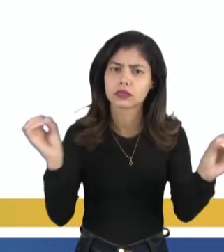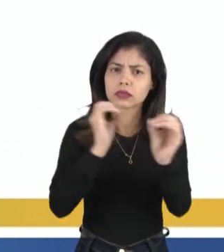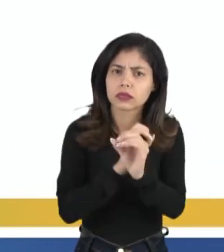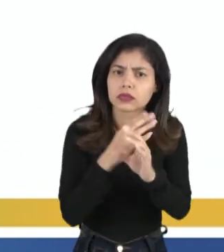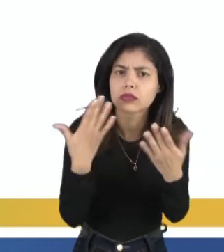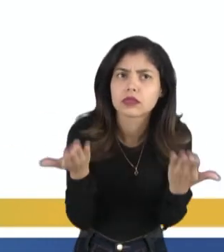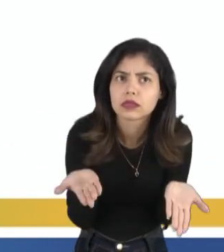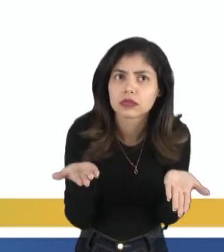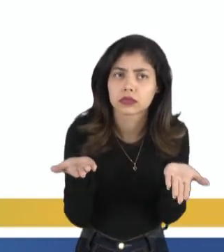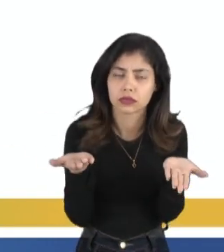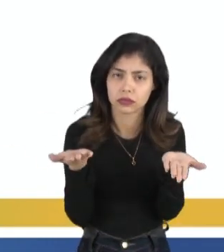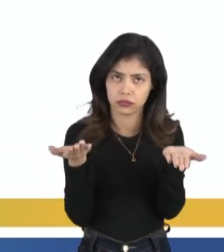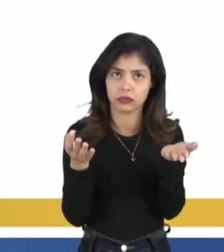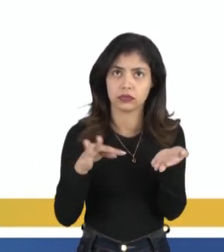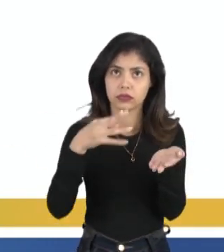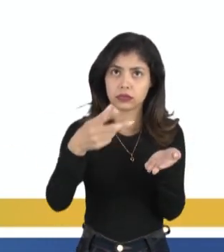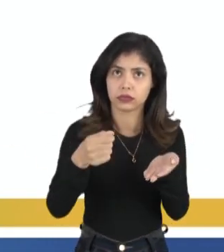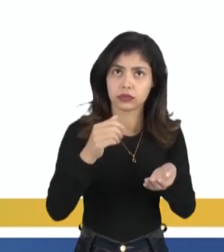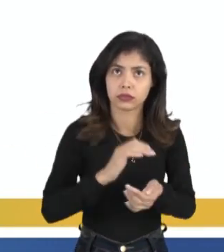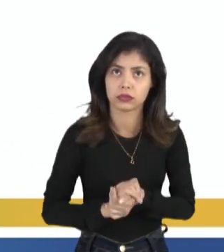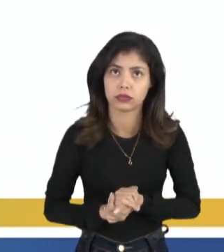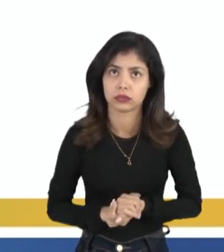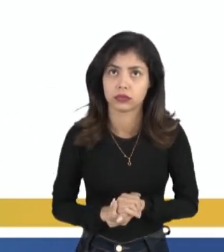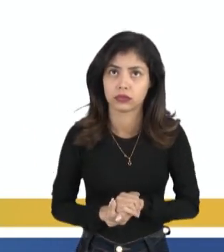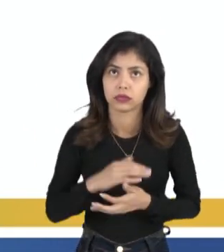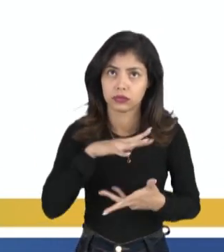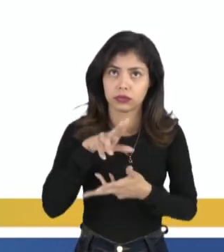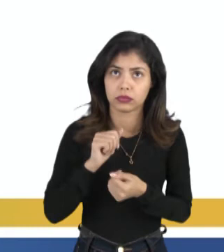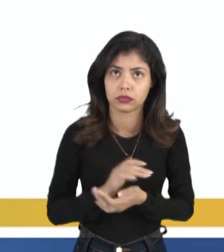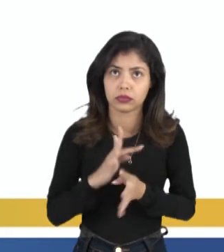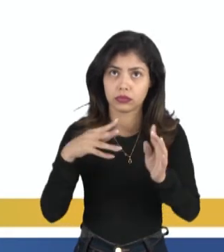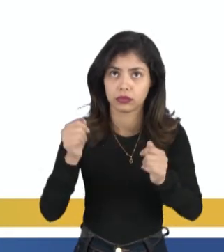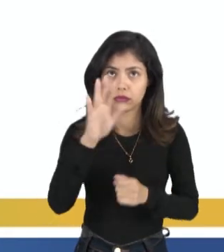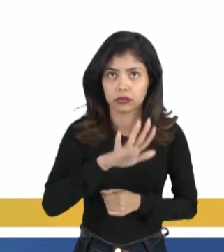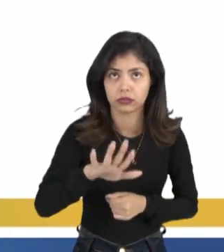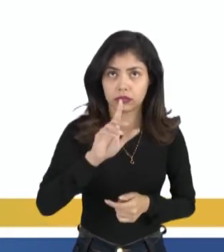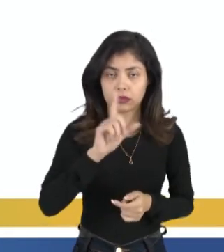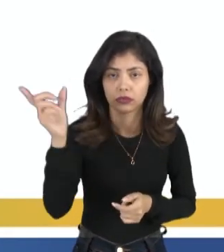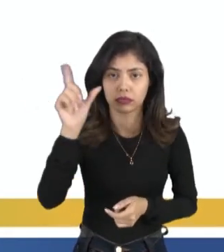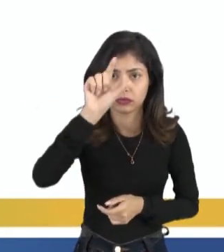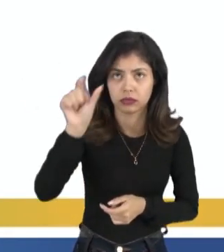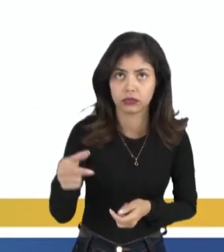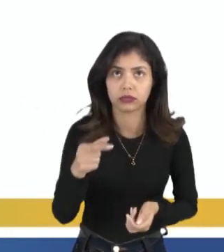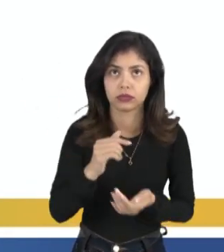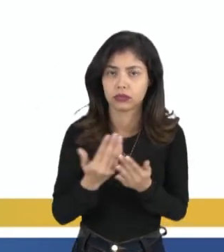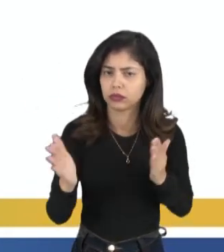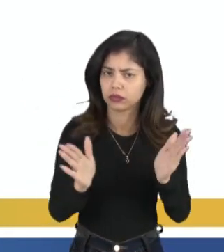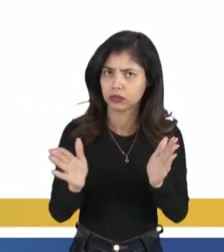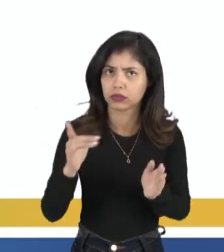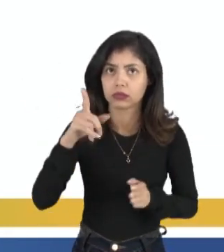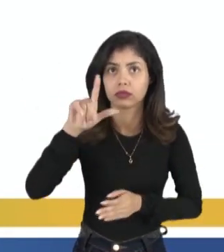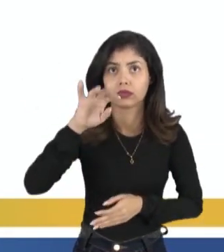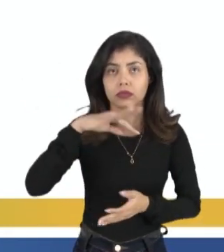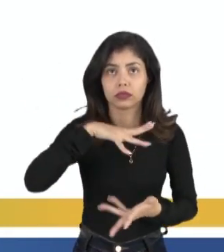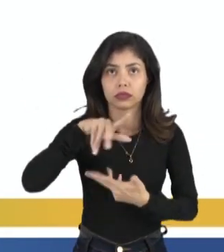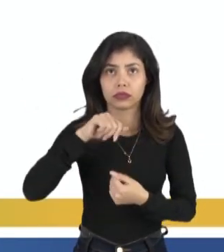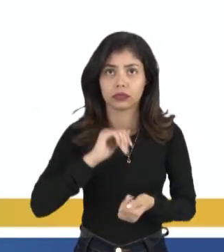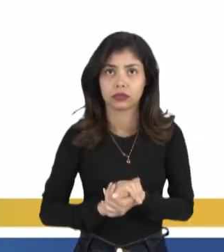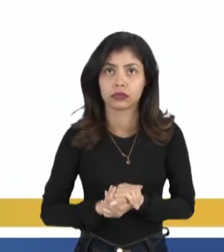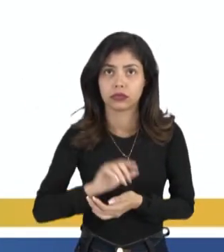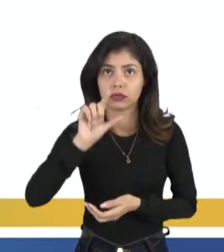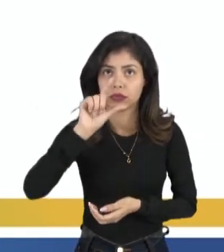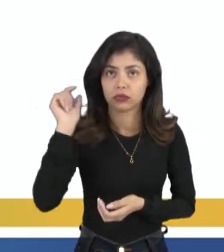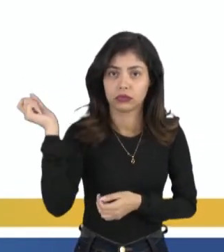eclipse total da Terra, total da Lua, parcial da Terra, parcial